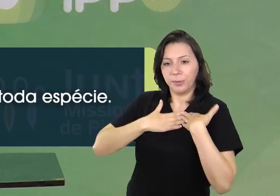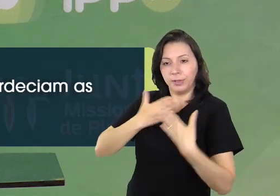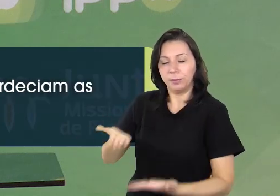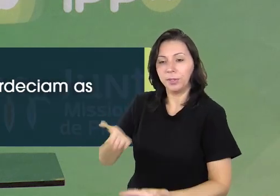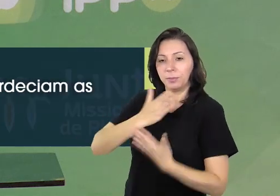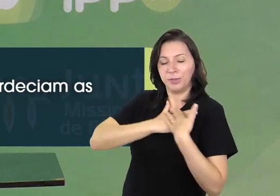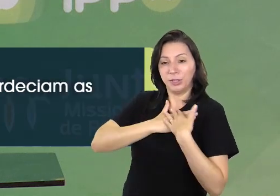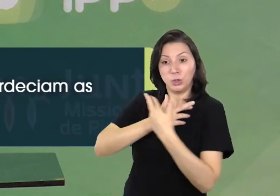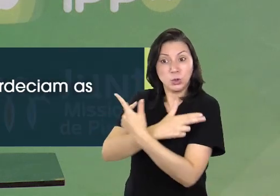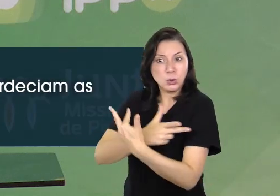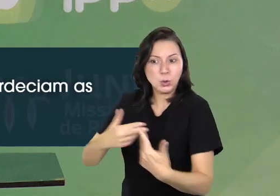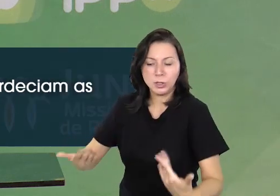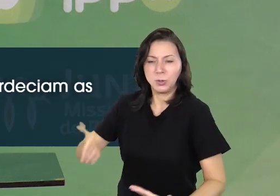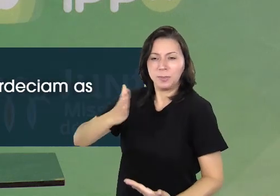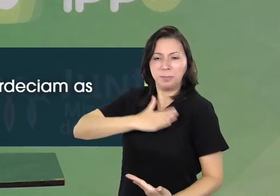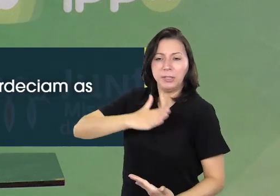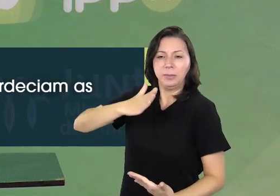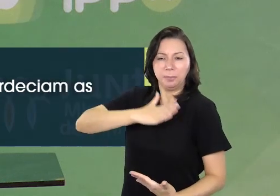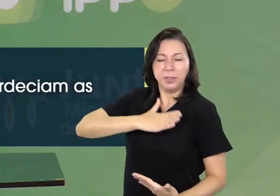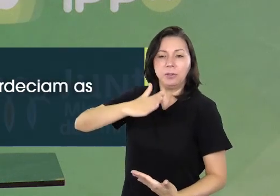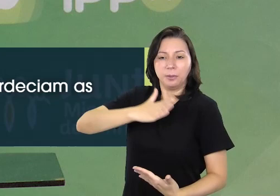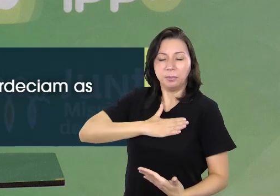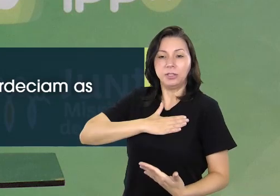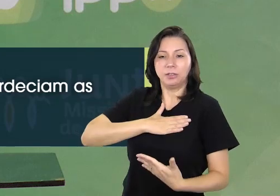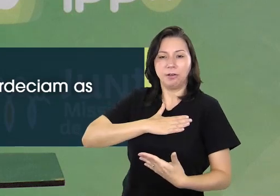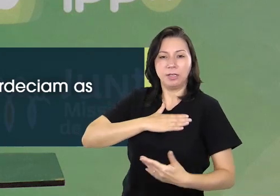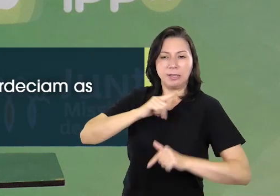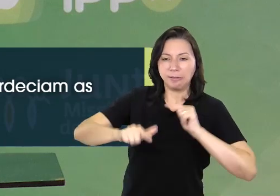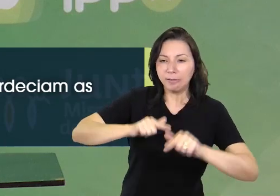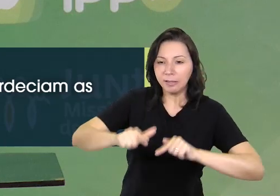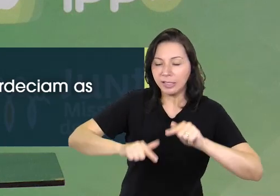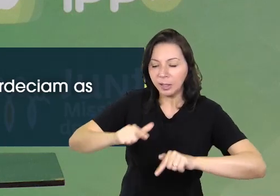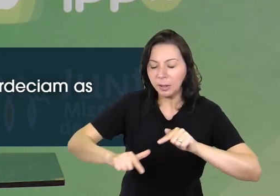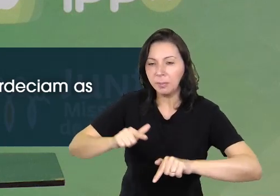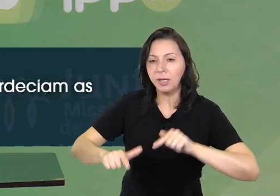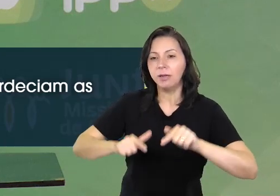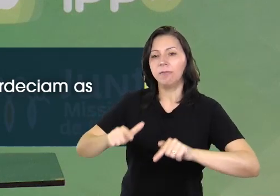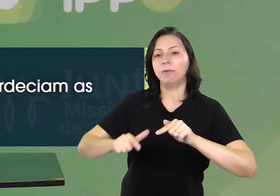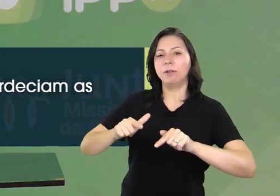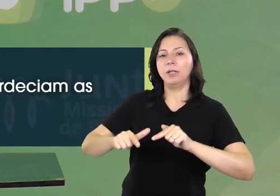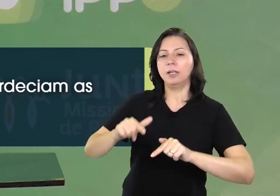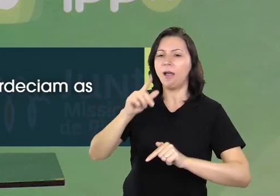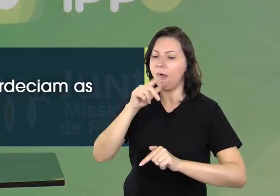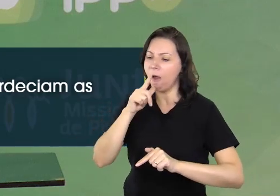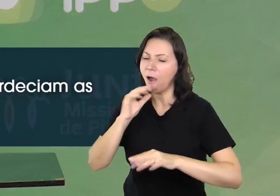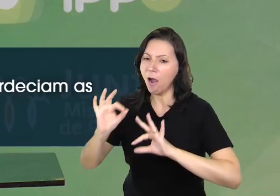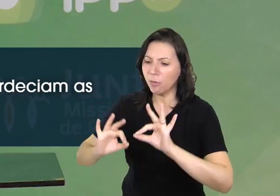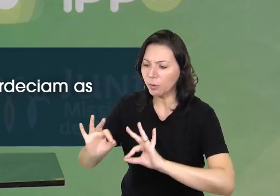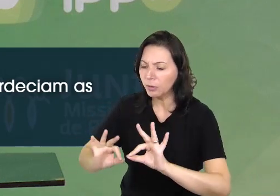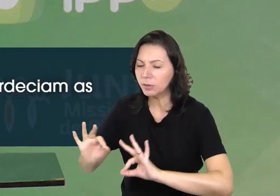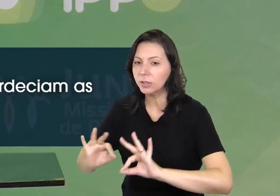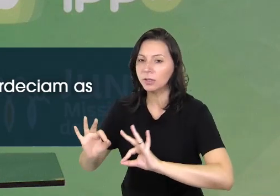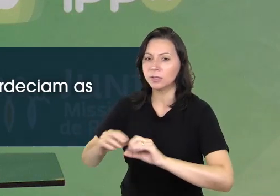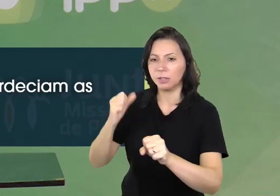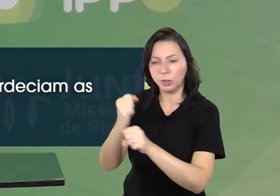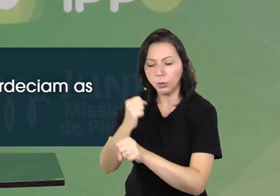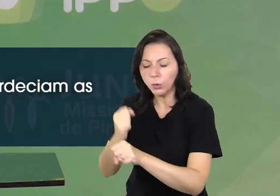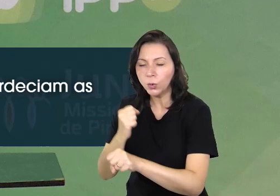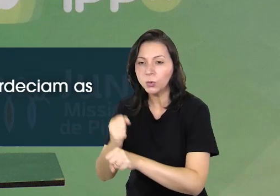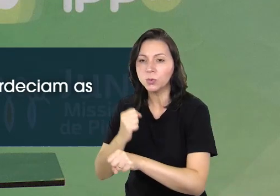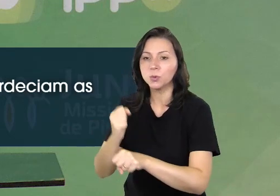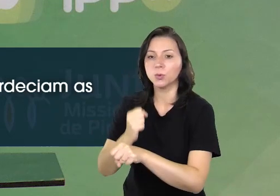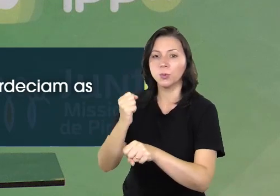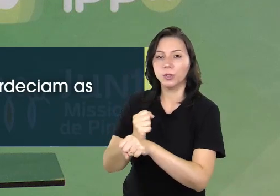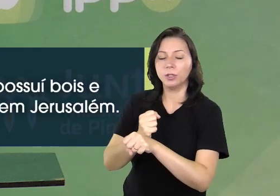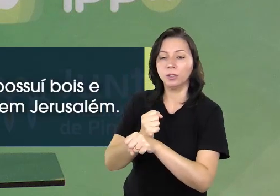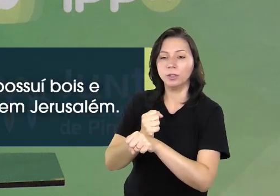espécie Versículo 6 fiz para mim açudes para regar com eles o Bosque que evidenciam as